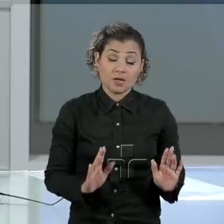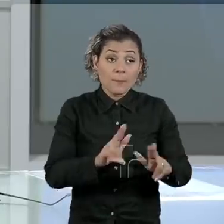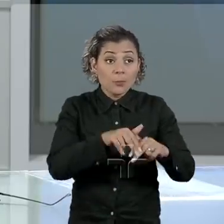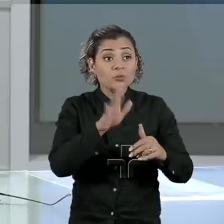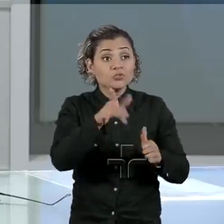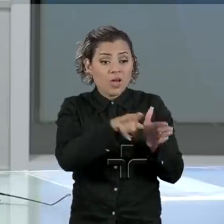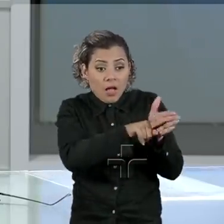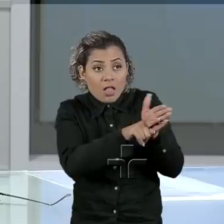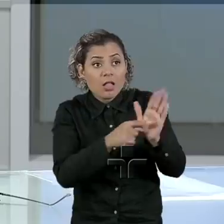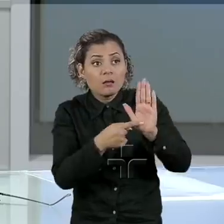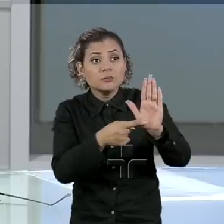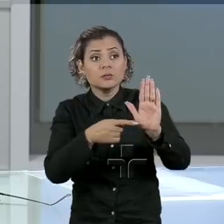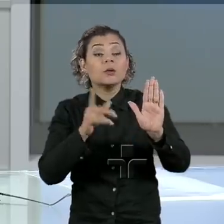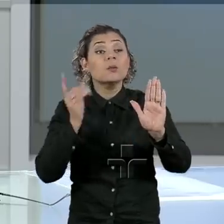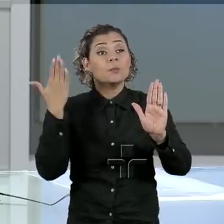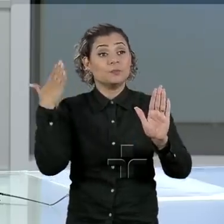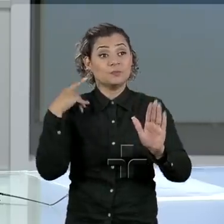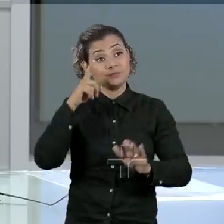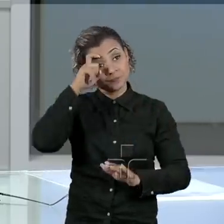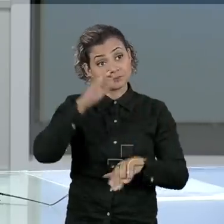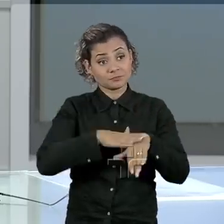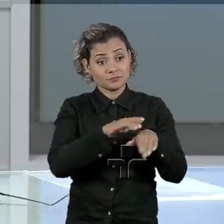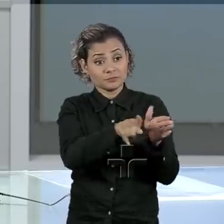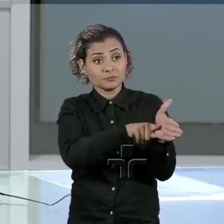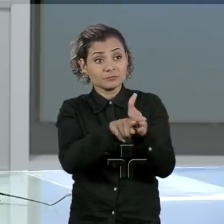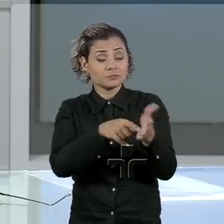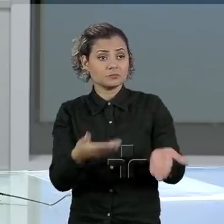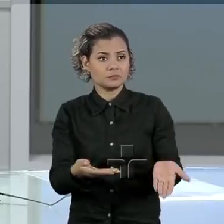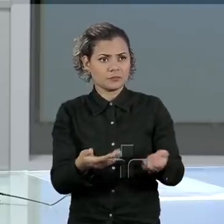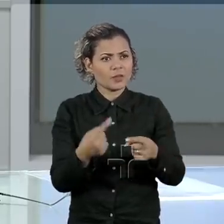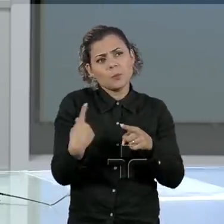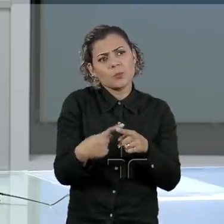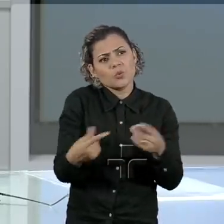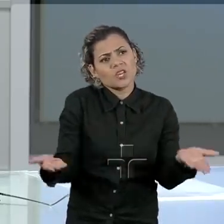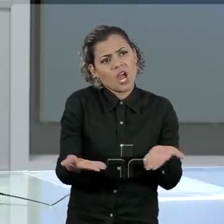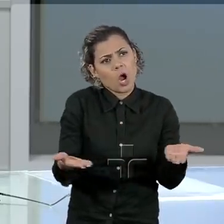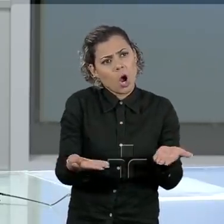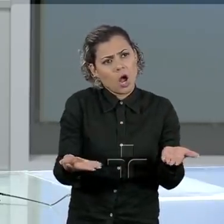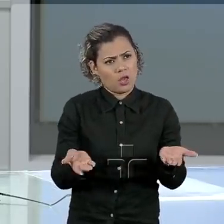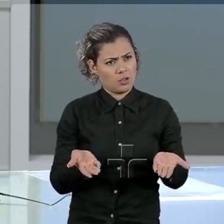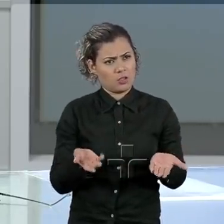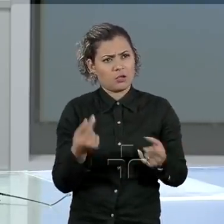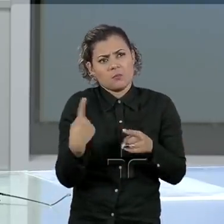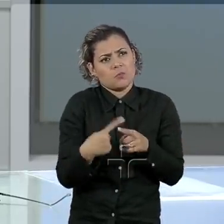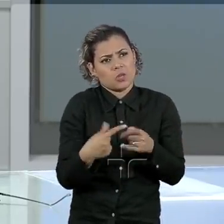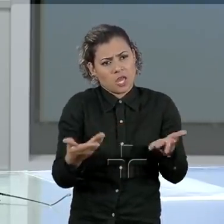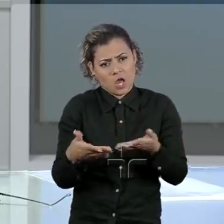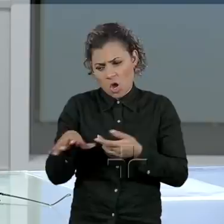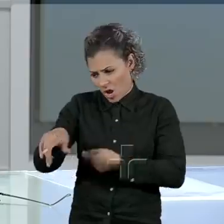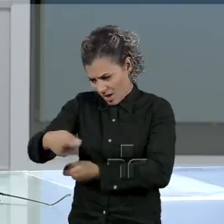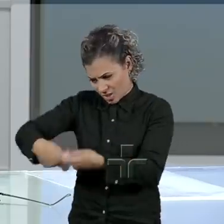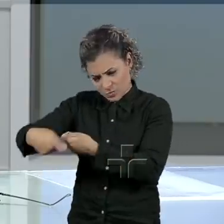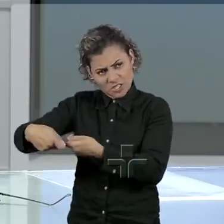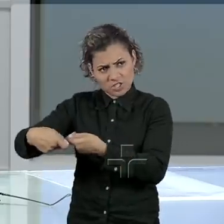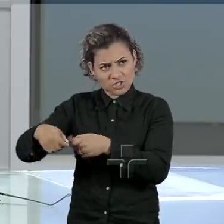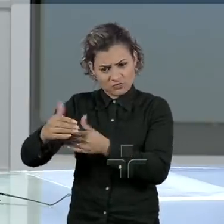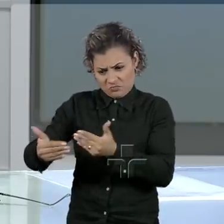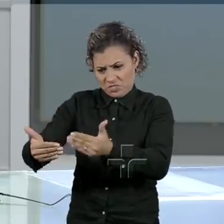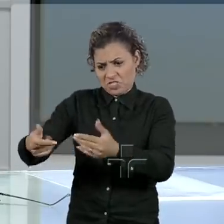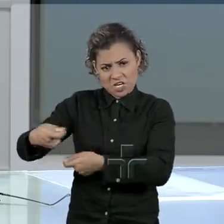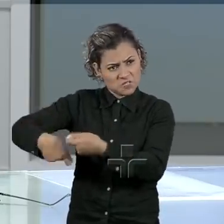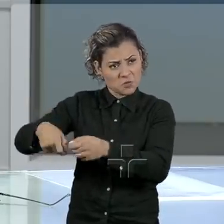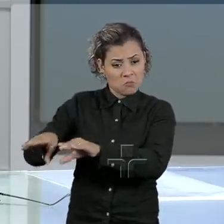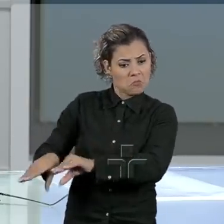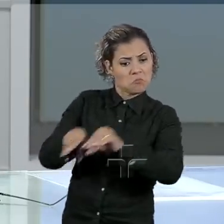feito enquanto o ministro Sérgio Moro. Agora, por que motivo ela devia sair da área que estava para ir para o